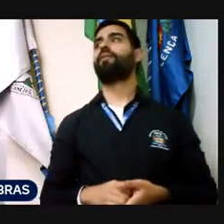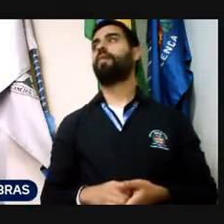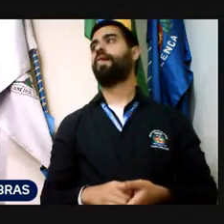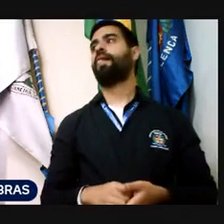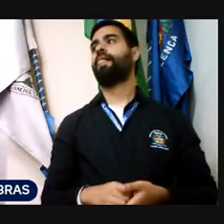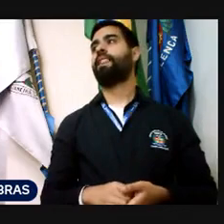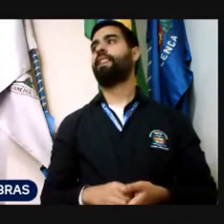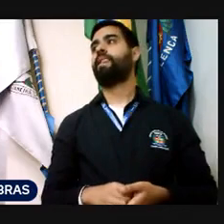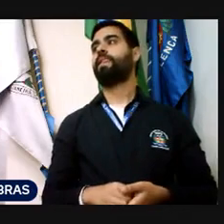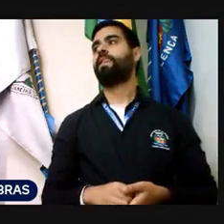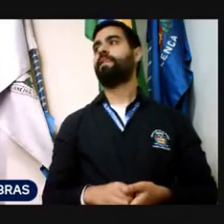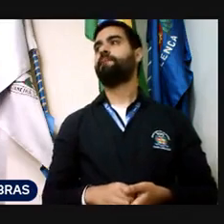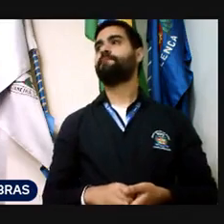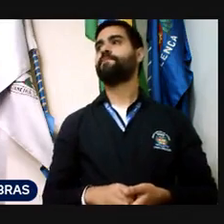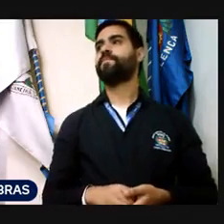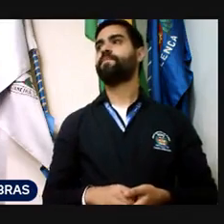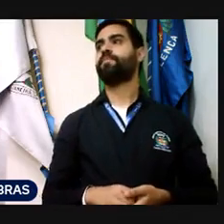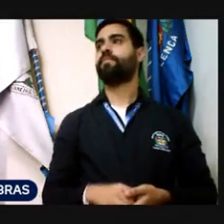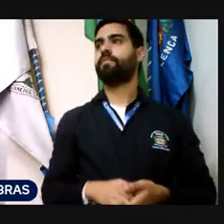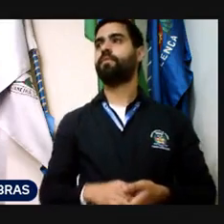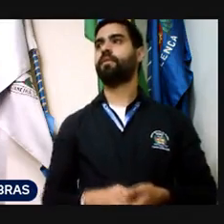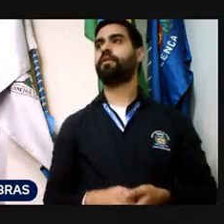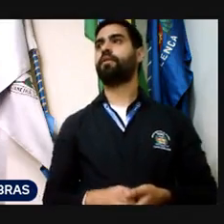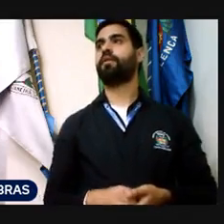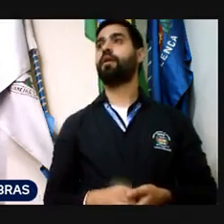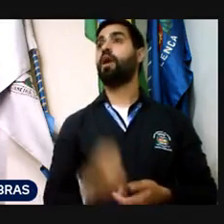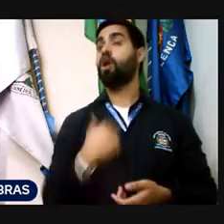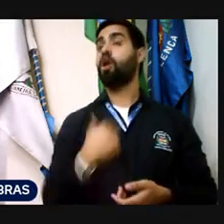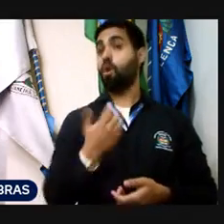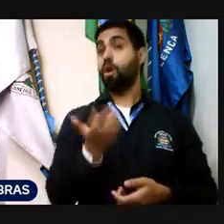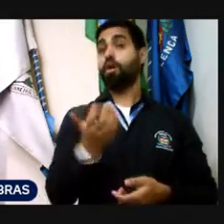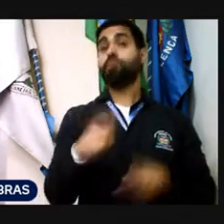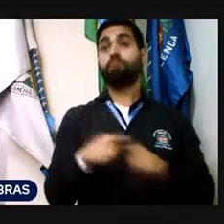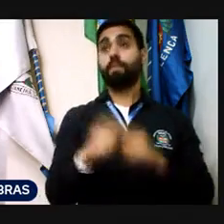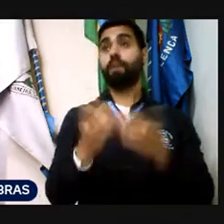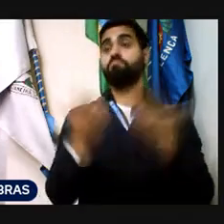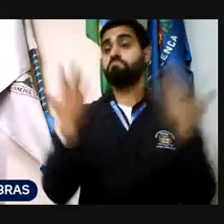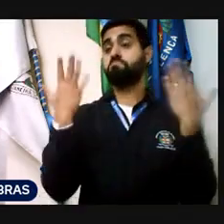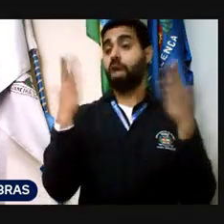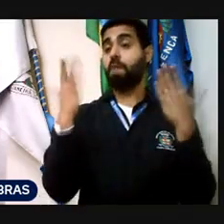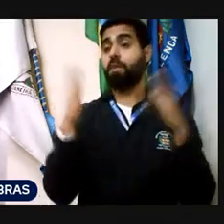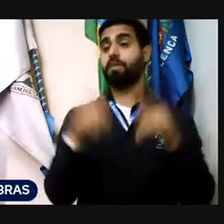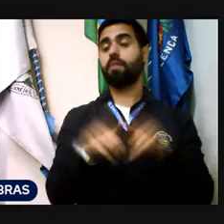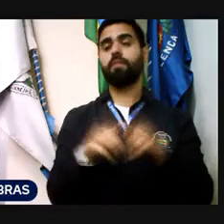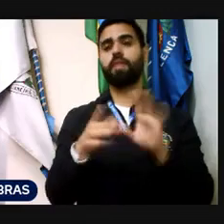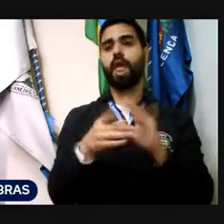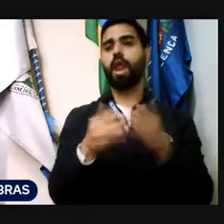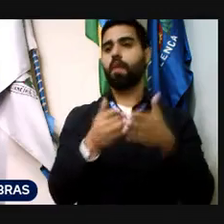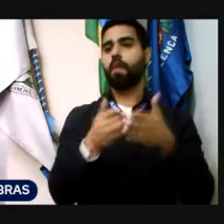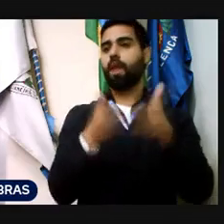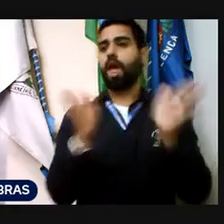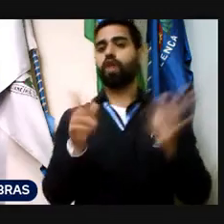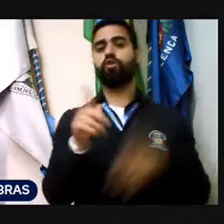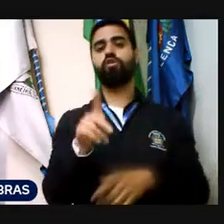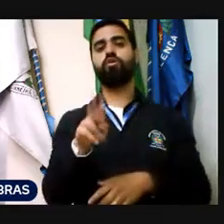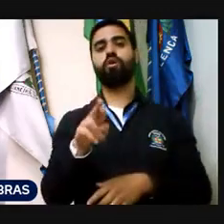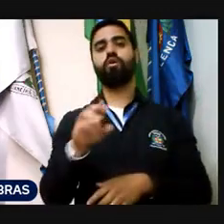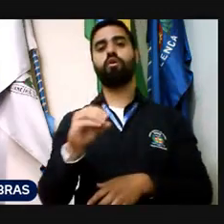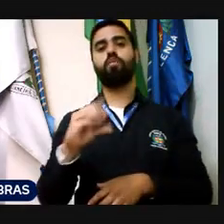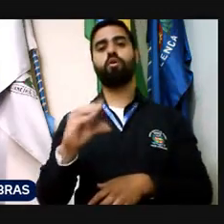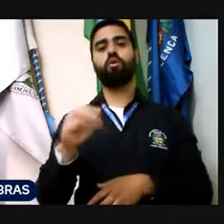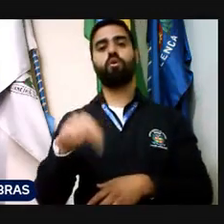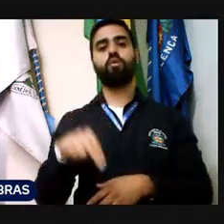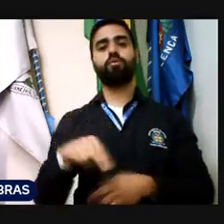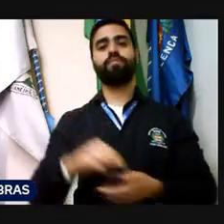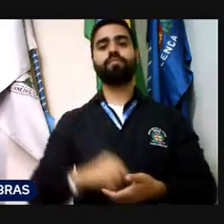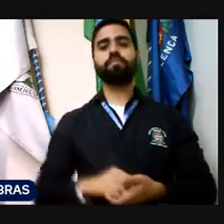queria parabenizar aqui a mesa por estar reabrindo o PROCON aqui da nossa Casa Legislativa. Lembrando